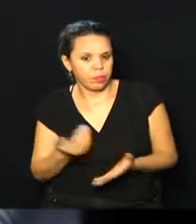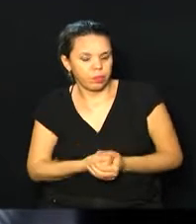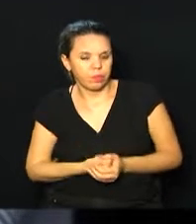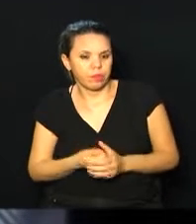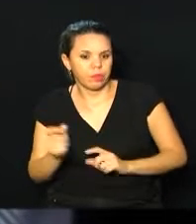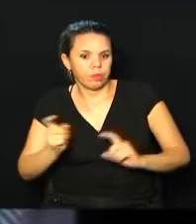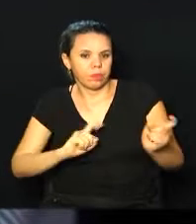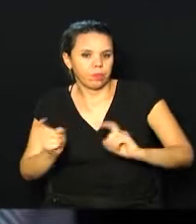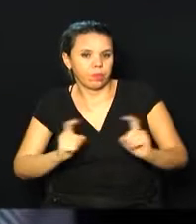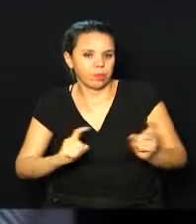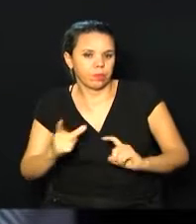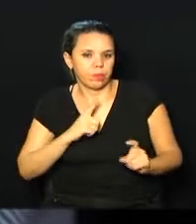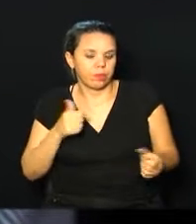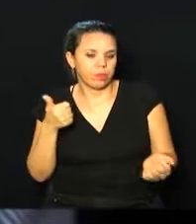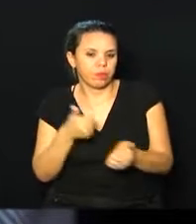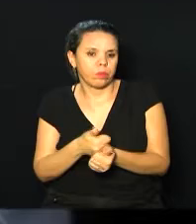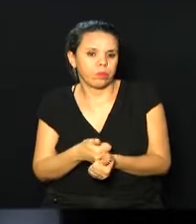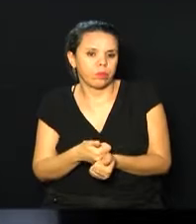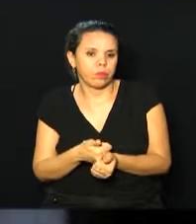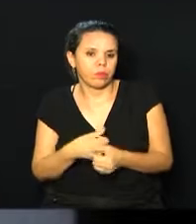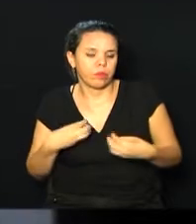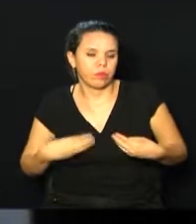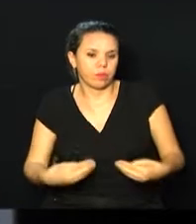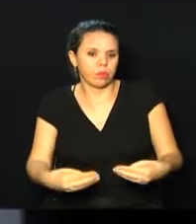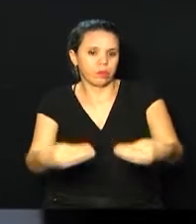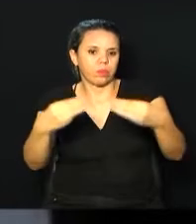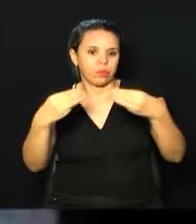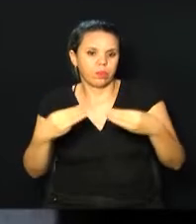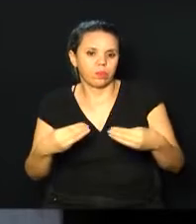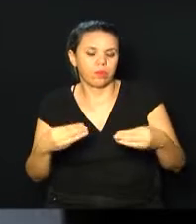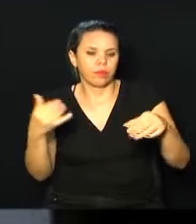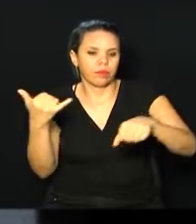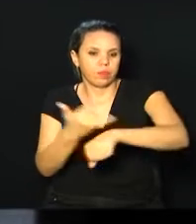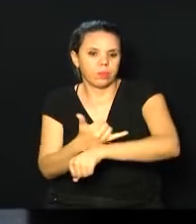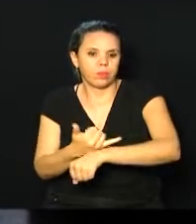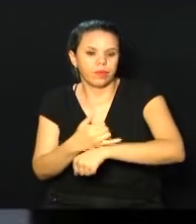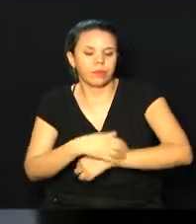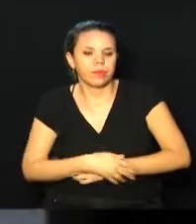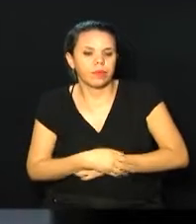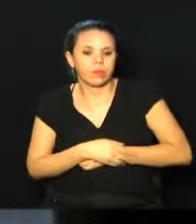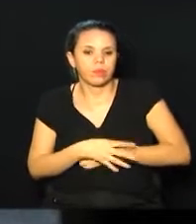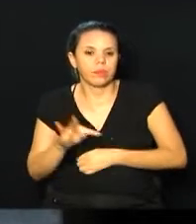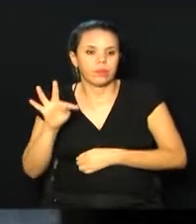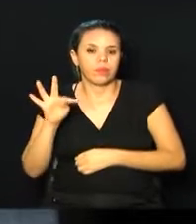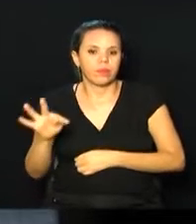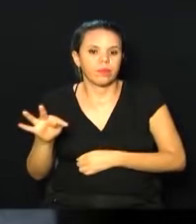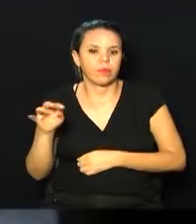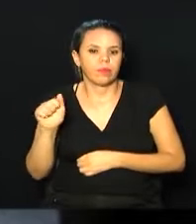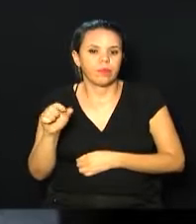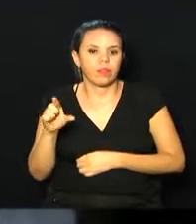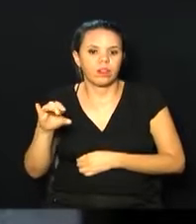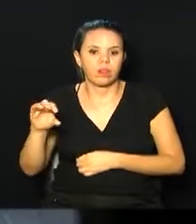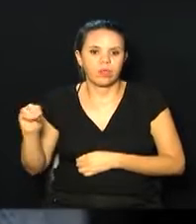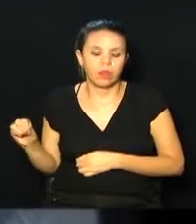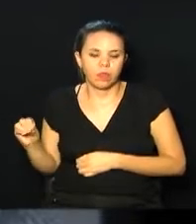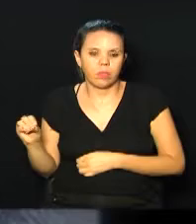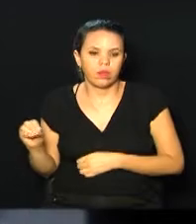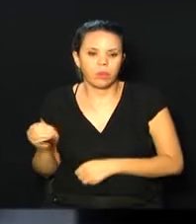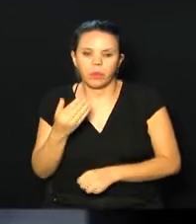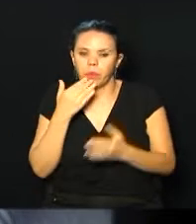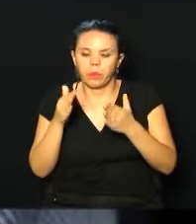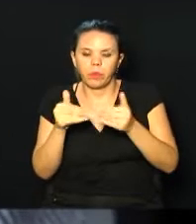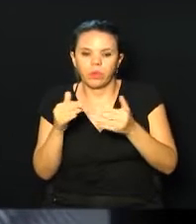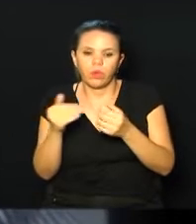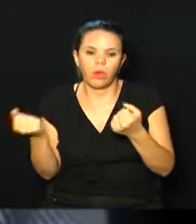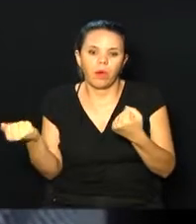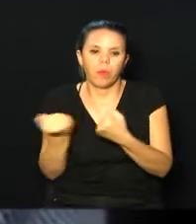reunião que ele teve recentemente com o ministro da Infraestrutura, o Tarcísio, ele solicitou um apoio do governo